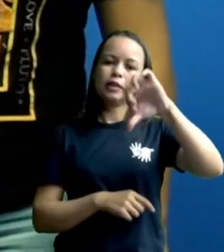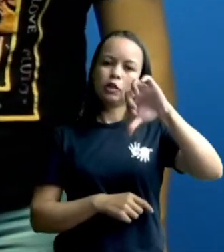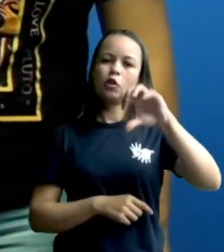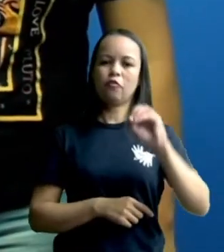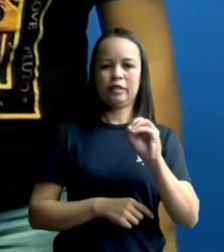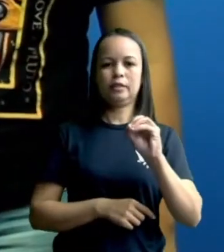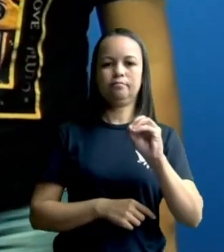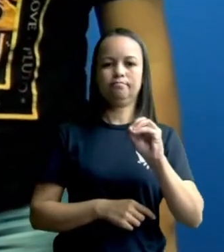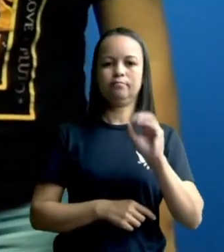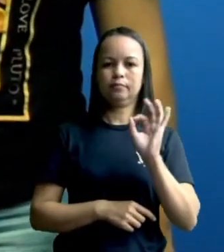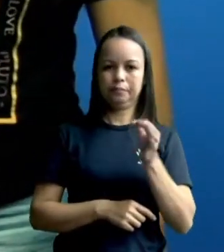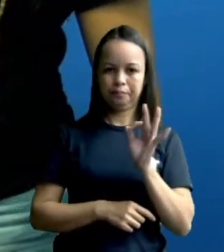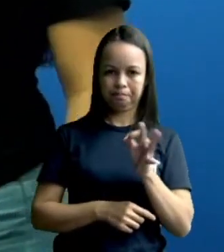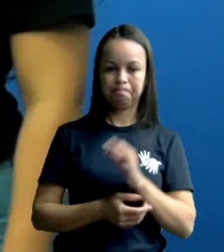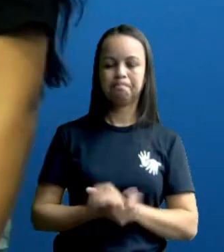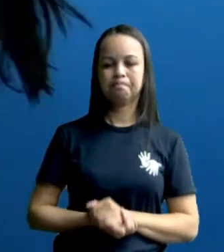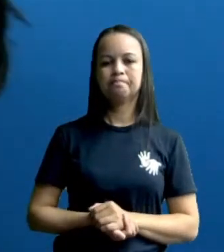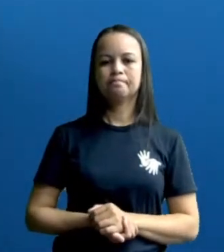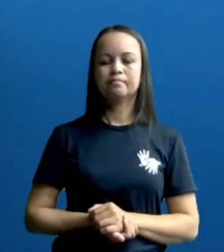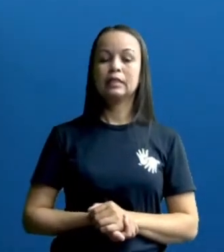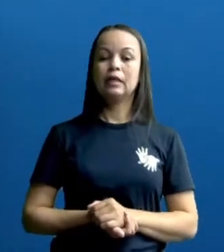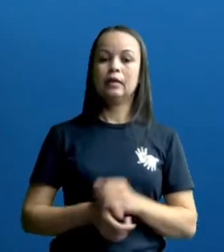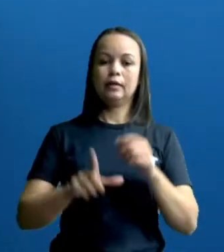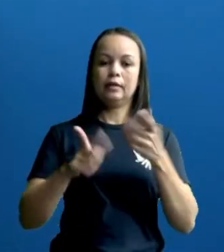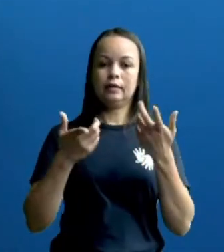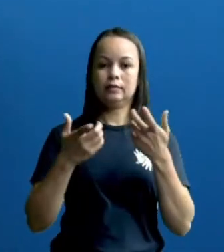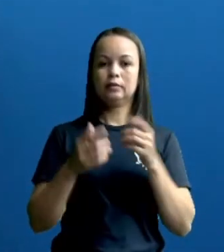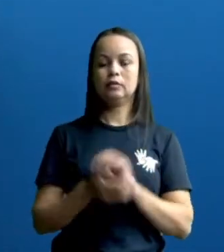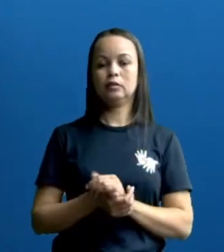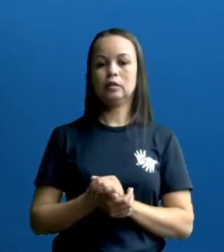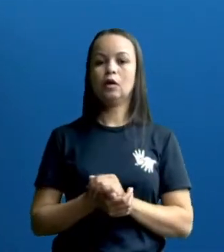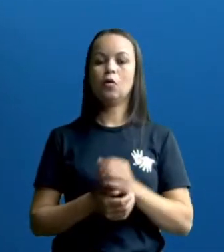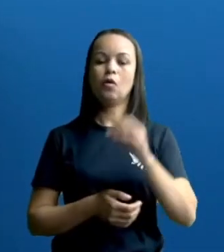90 graus, tá certo? Então, triângulo